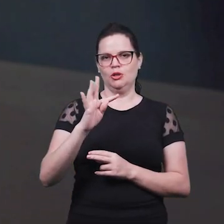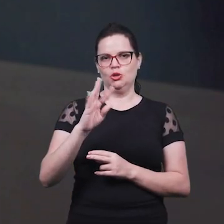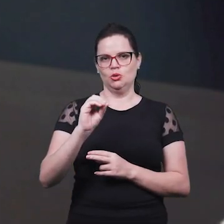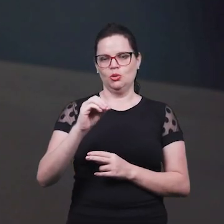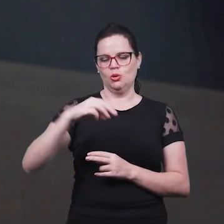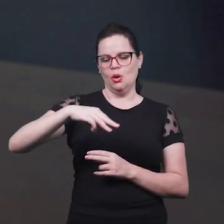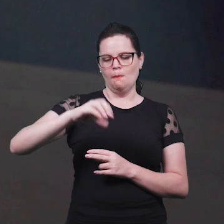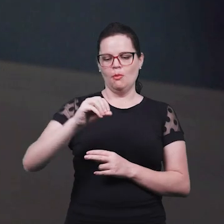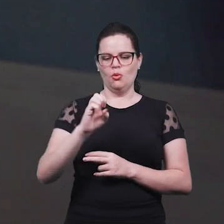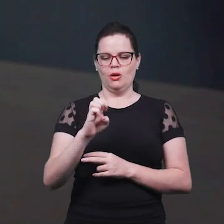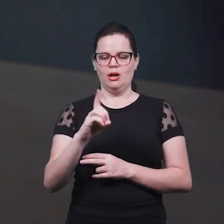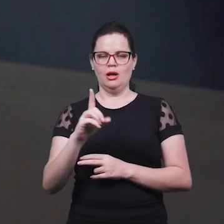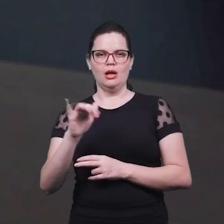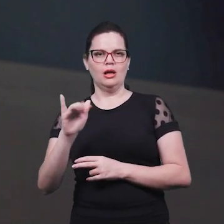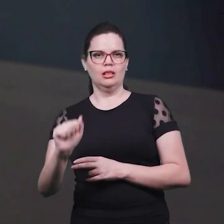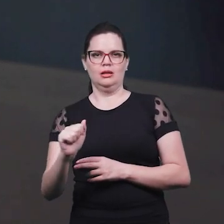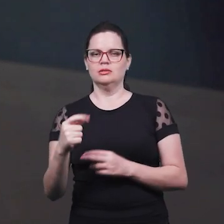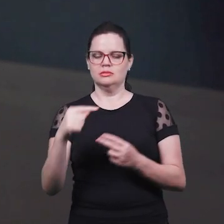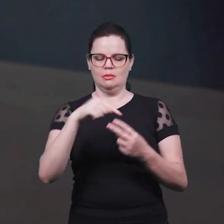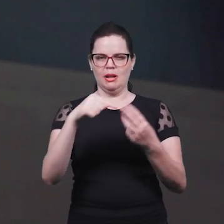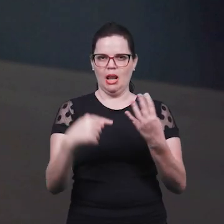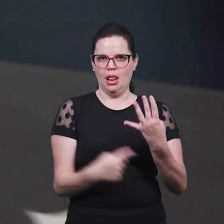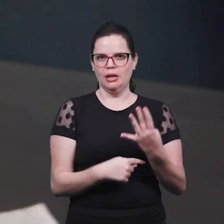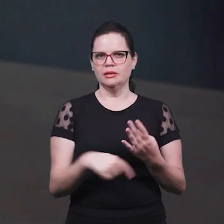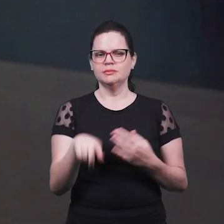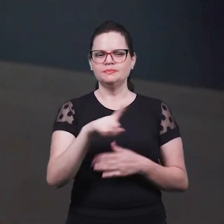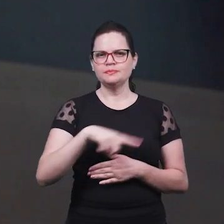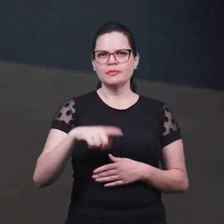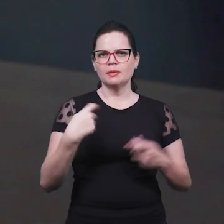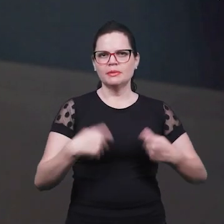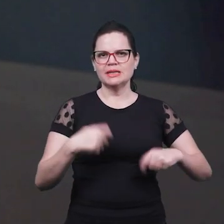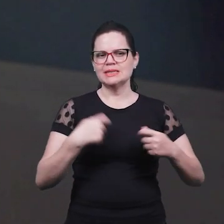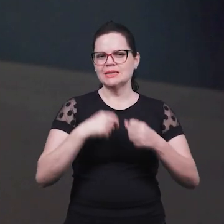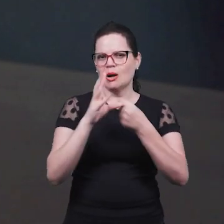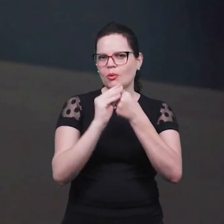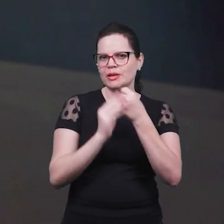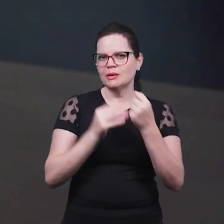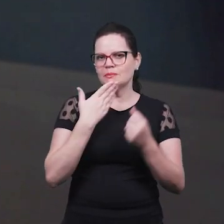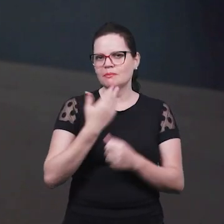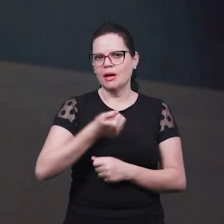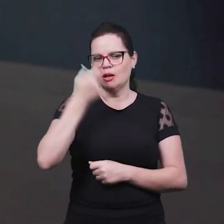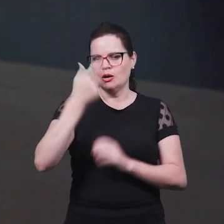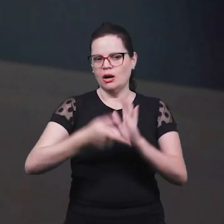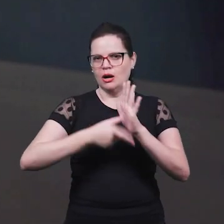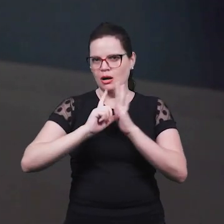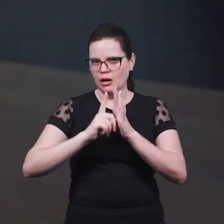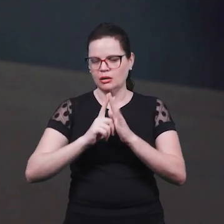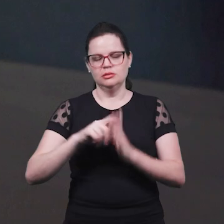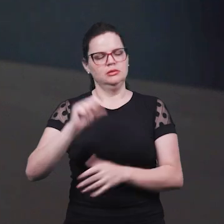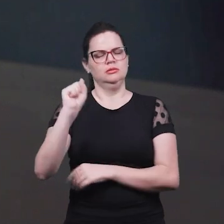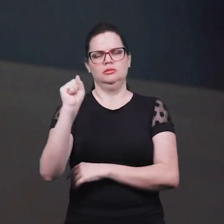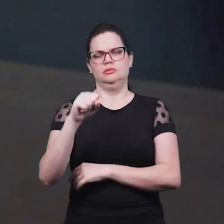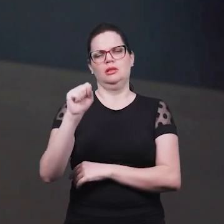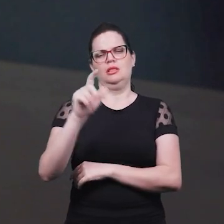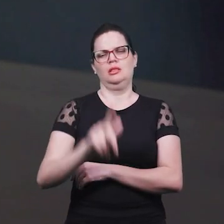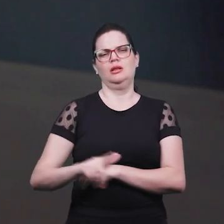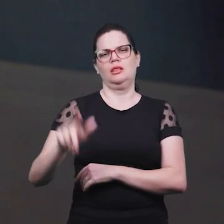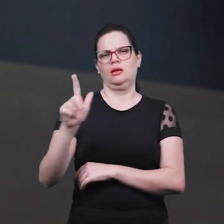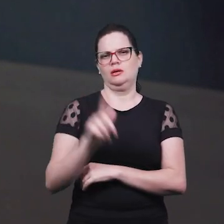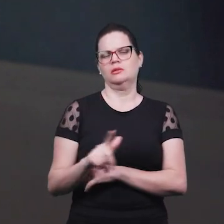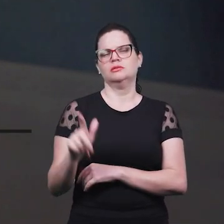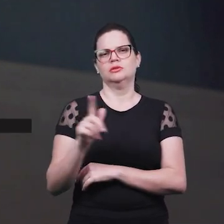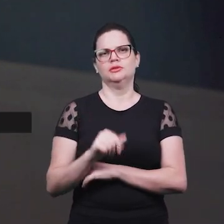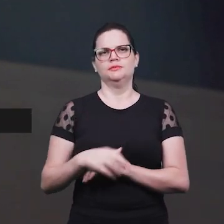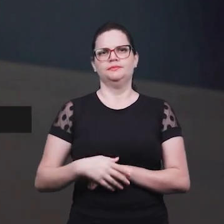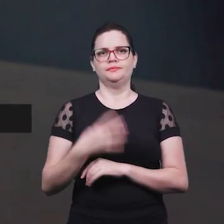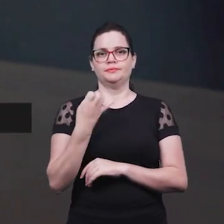sim, talvez uma especialização melhor antes de se entrar, conhecimento? Sem dúvida. Quando a